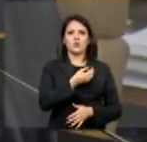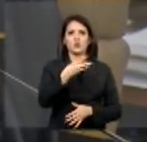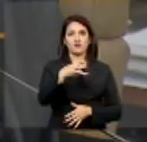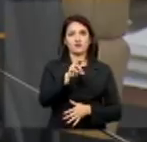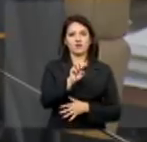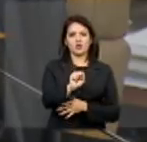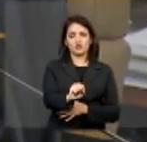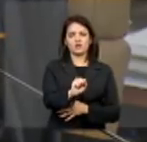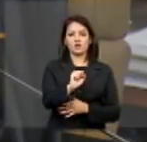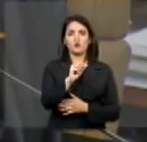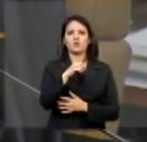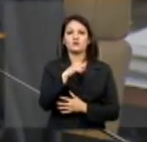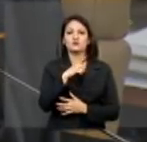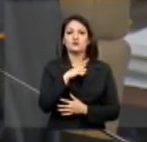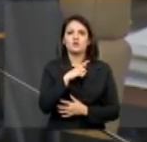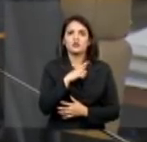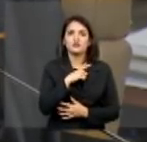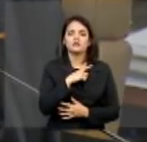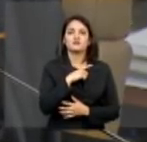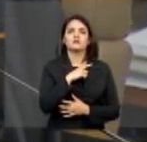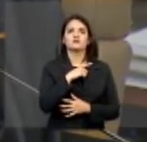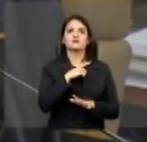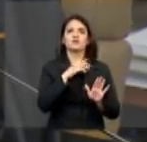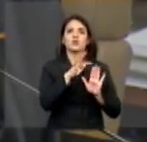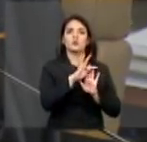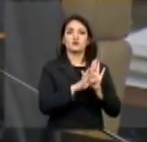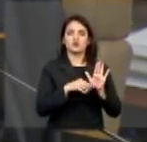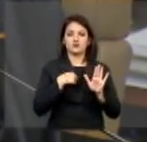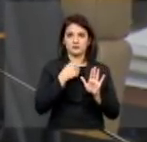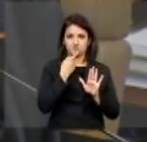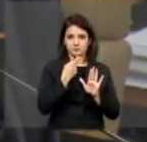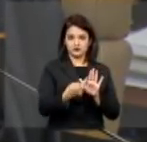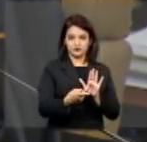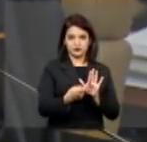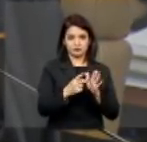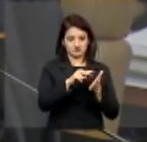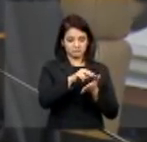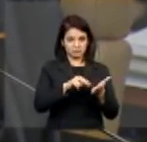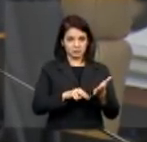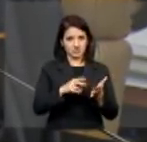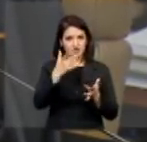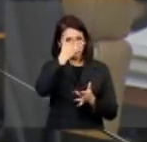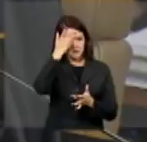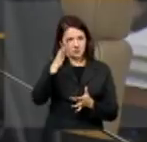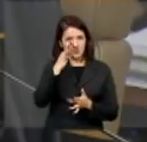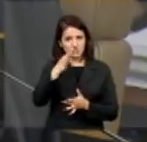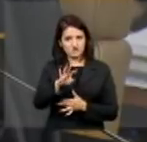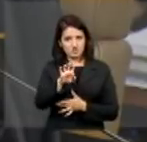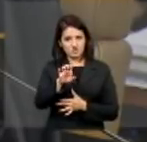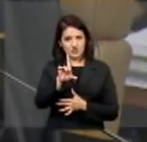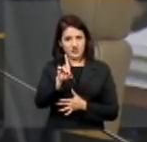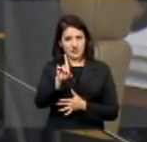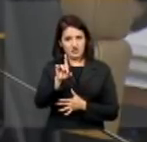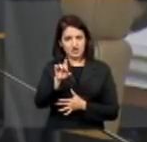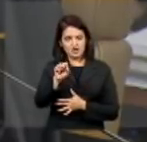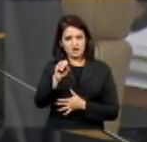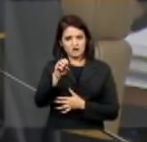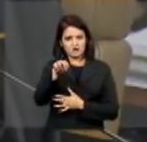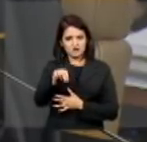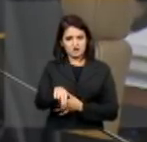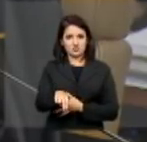atesta o seguinte cita entre aspas o acusado edson pelo menos a aura antes mesmo da denúncia